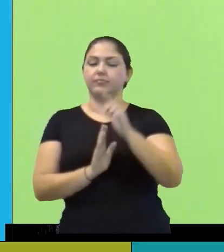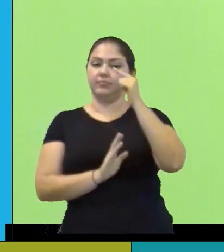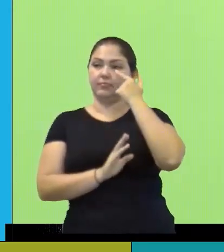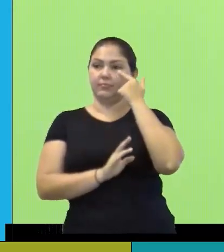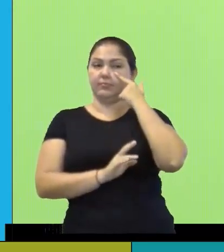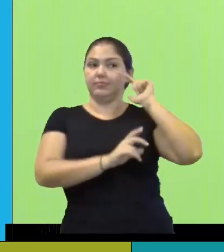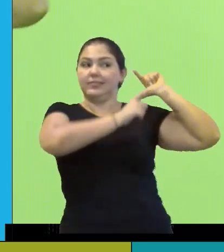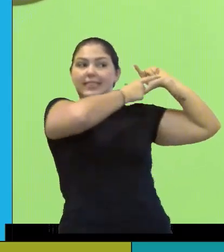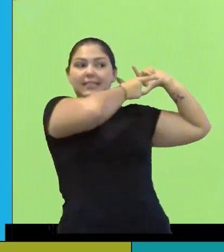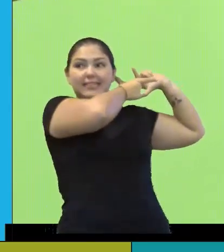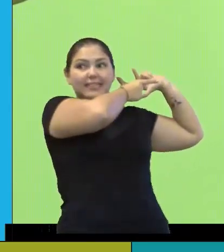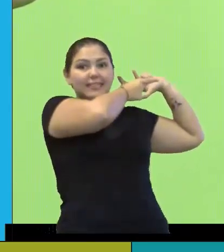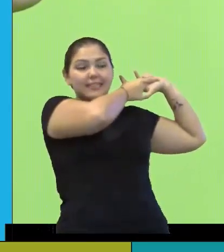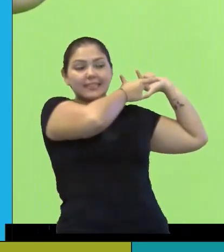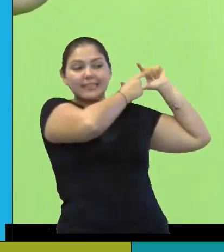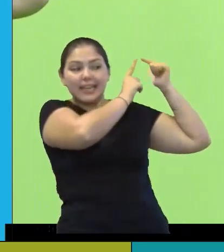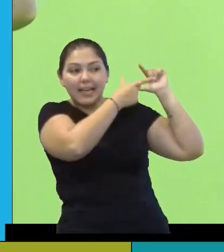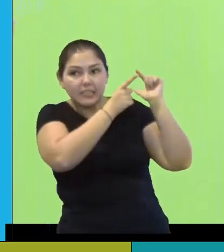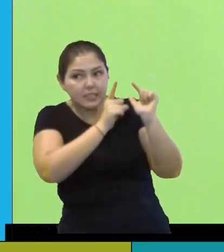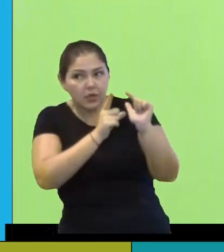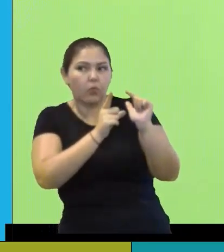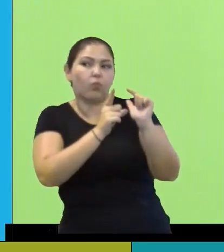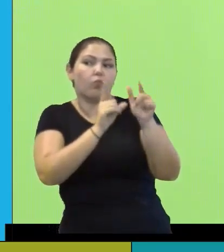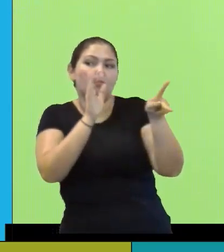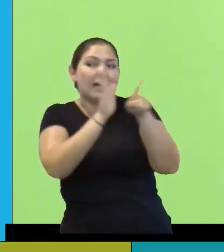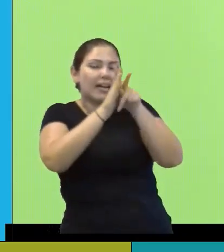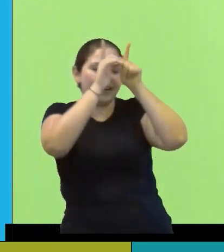tradição desde os gregos,